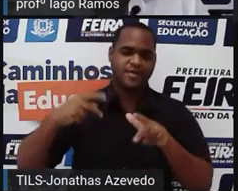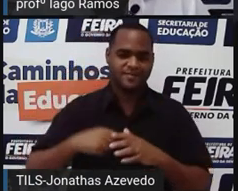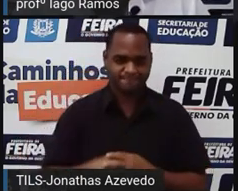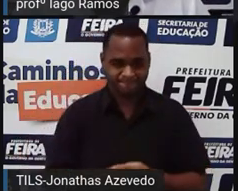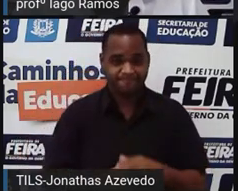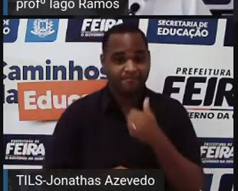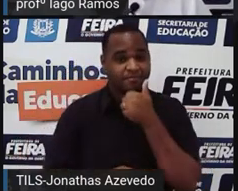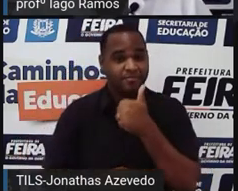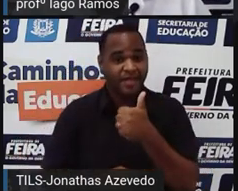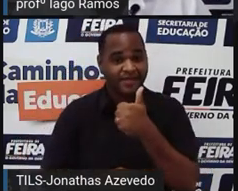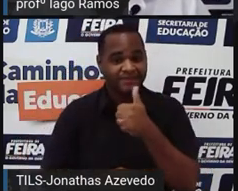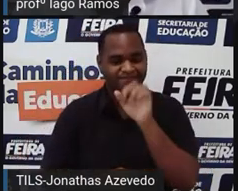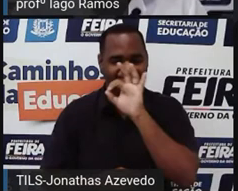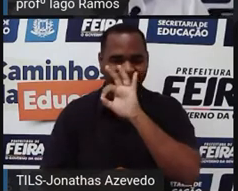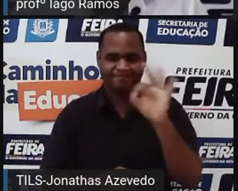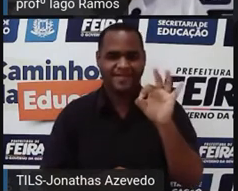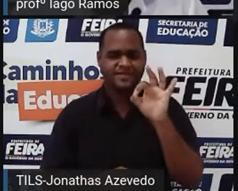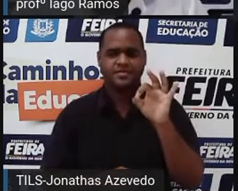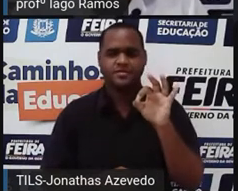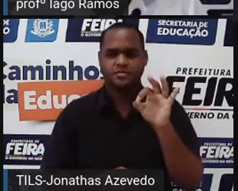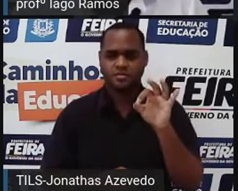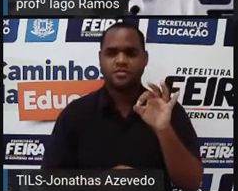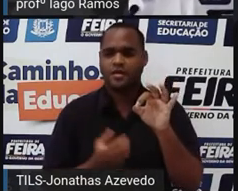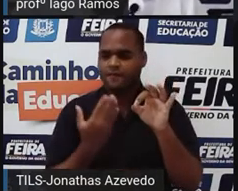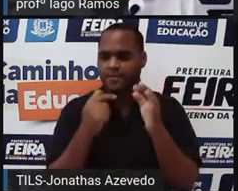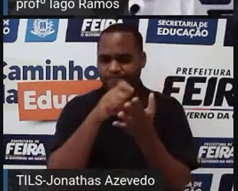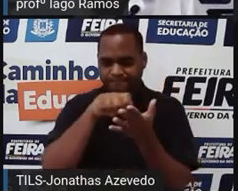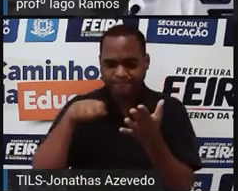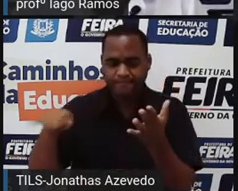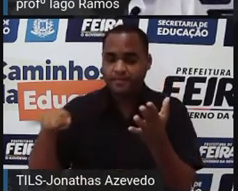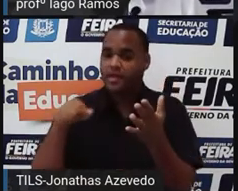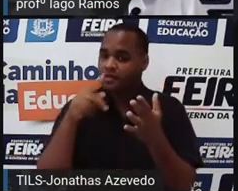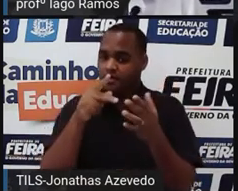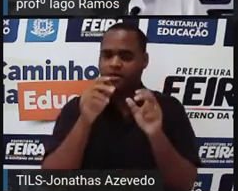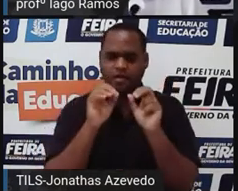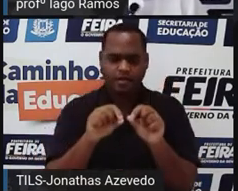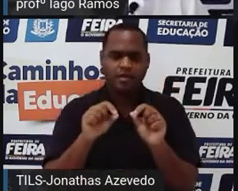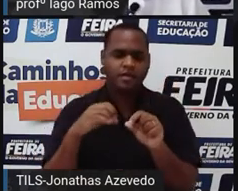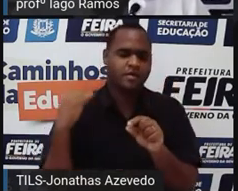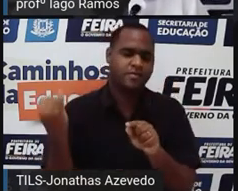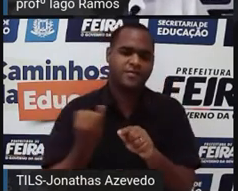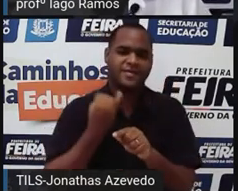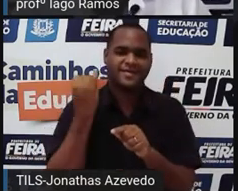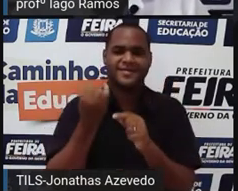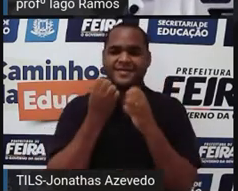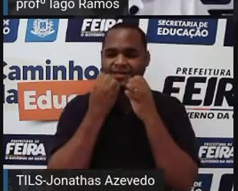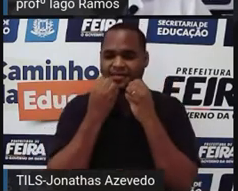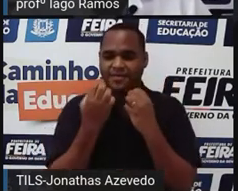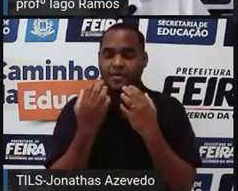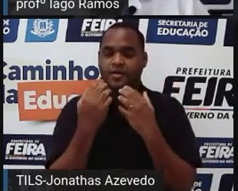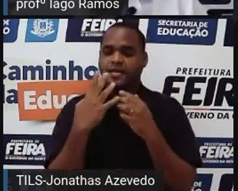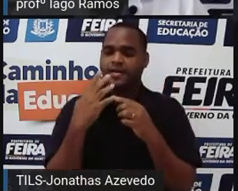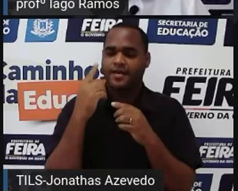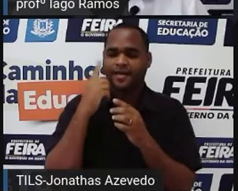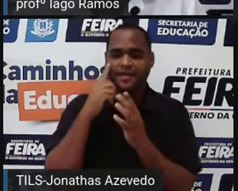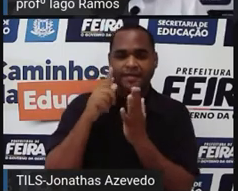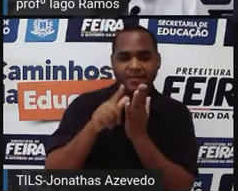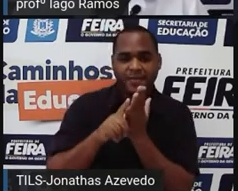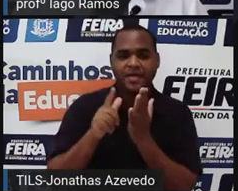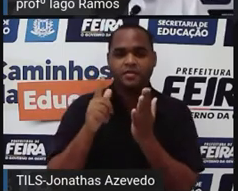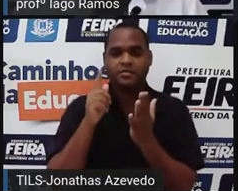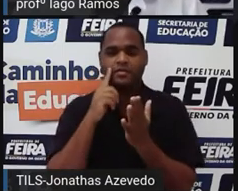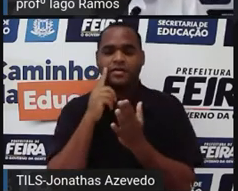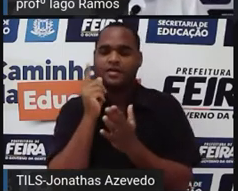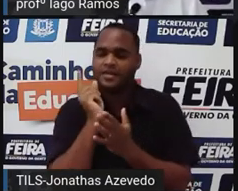Beleza? Vamos anotar, certo? Que foi importante. E aí, caderninho, lápis,